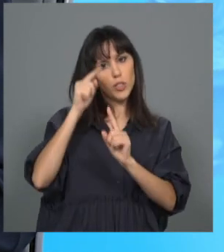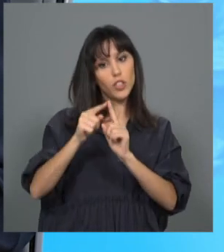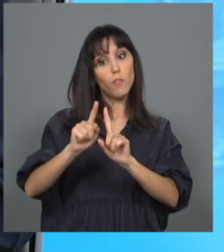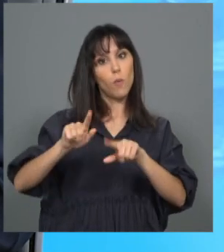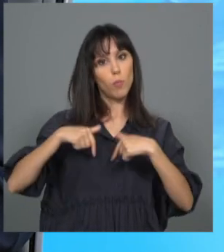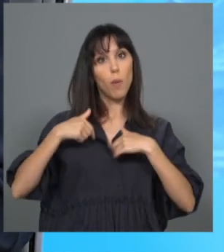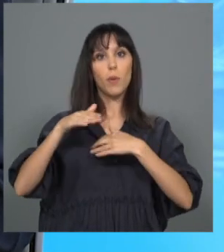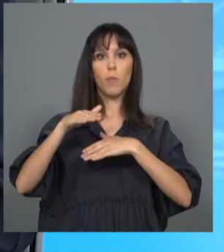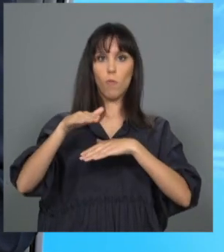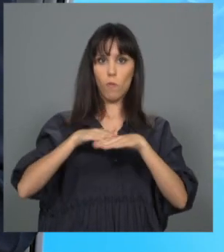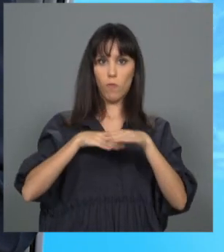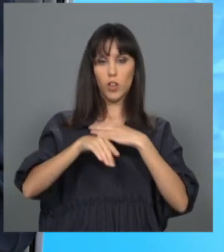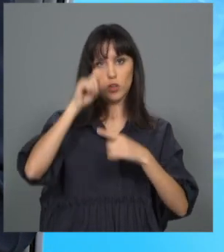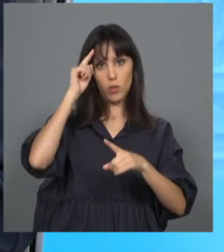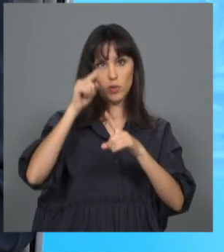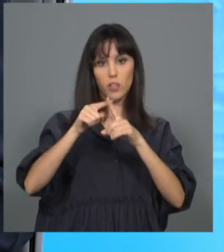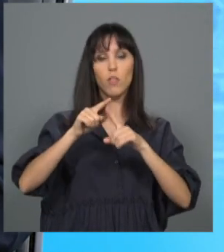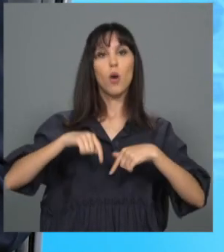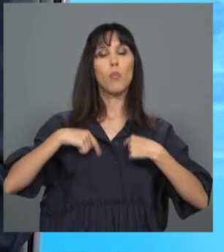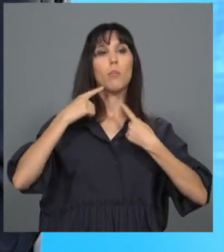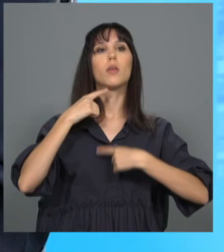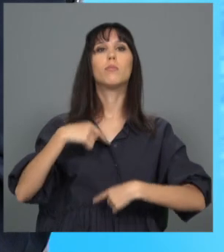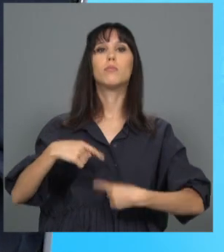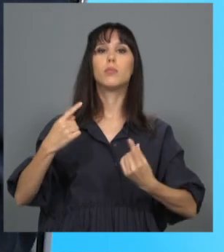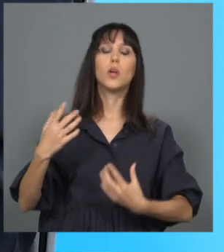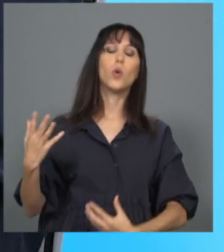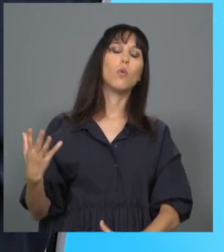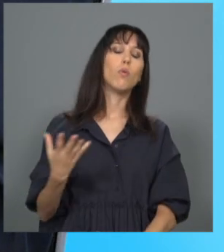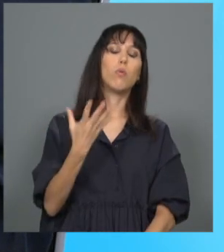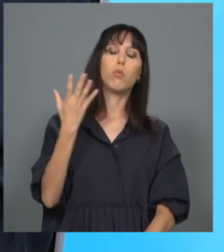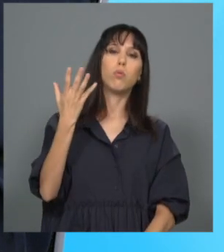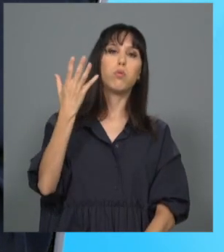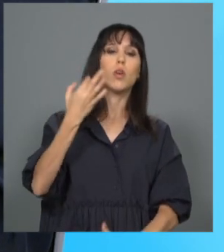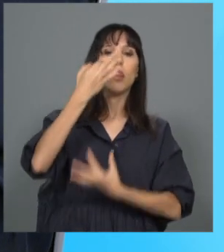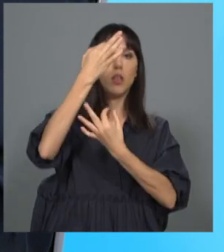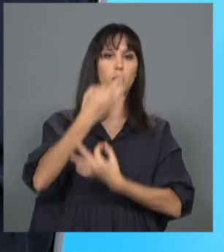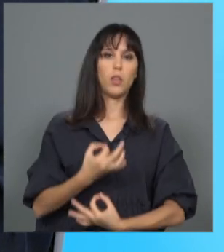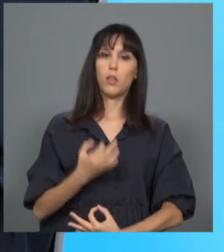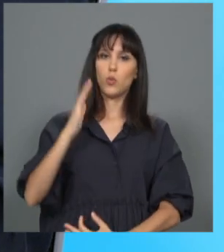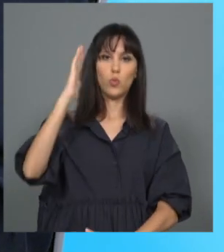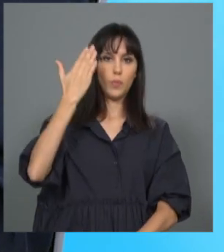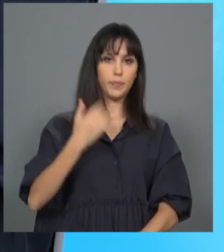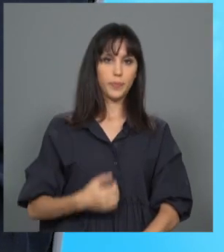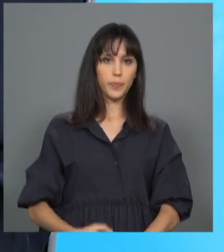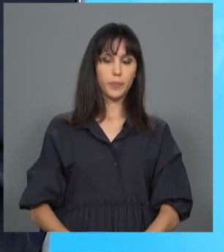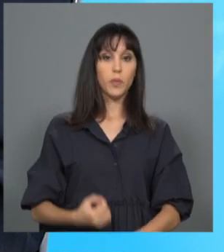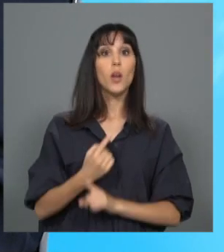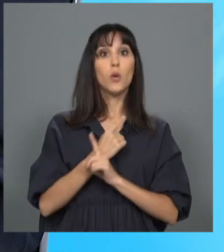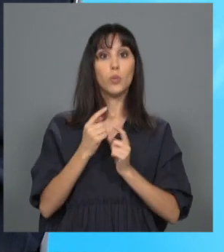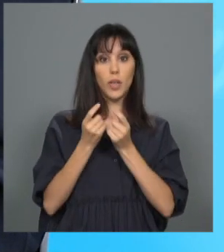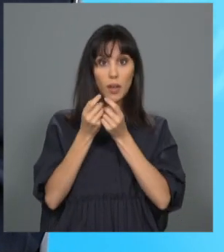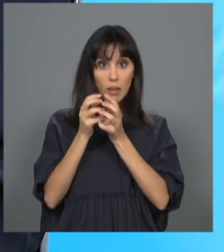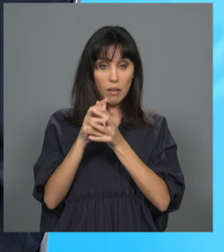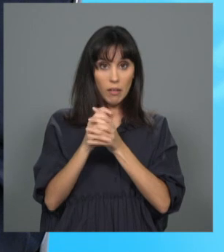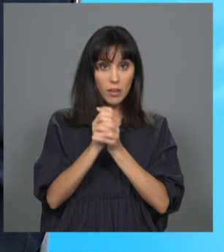nos exprimirmos na máxima elevação e com a máxima dignidade. Ou seja, rezar